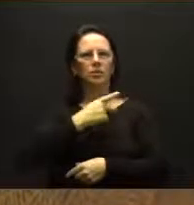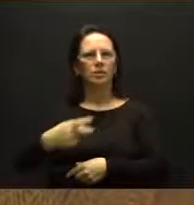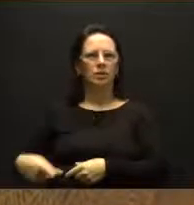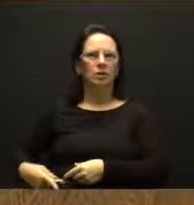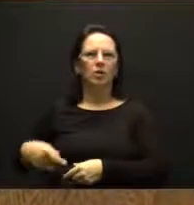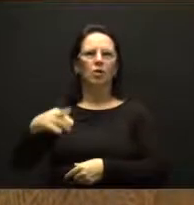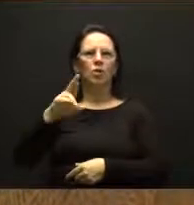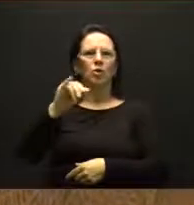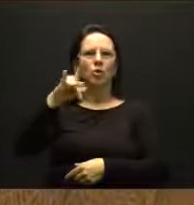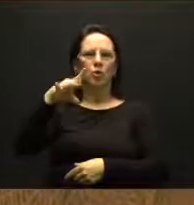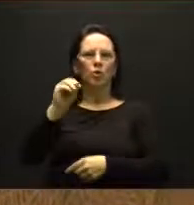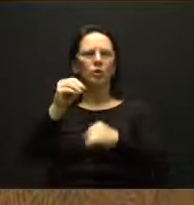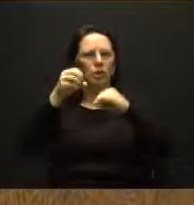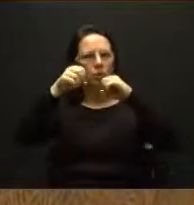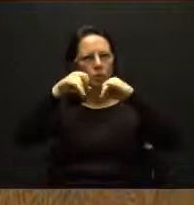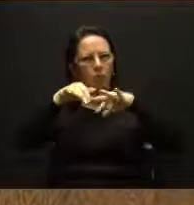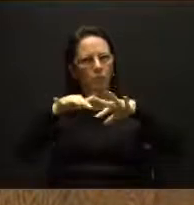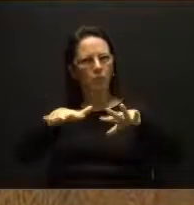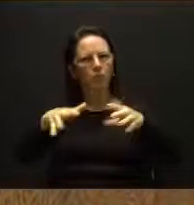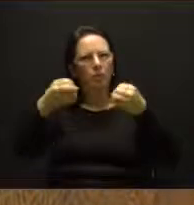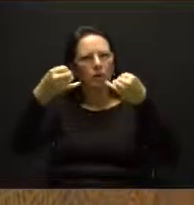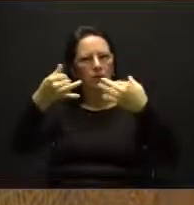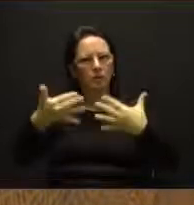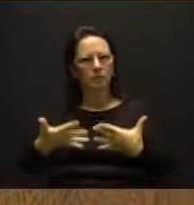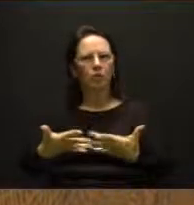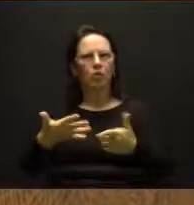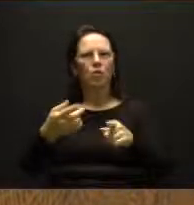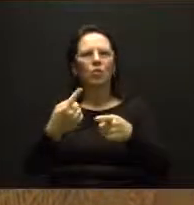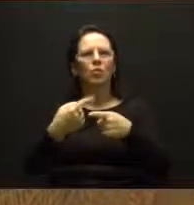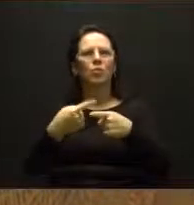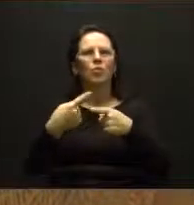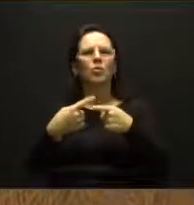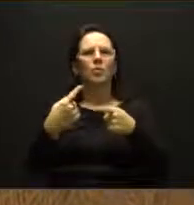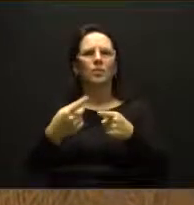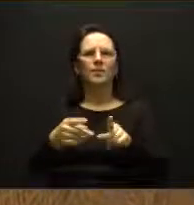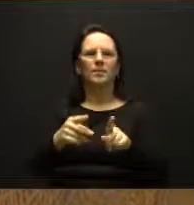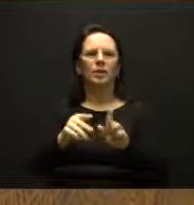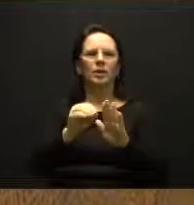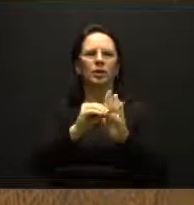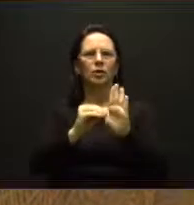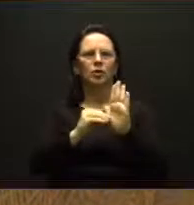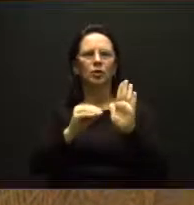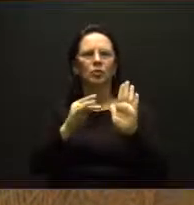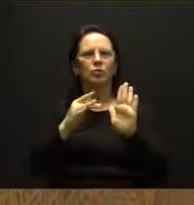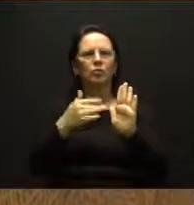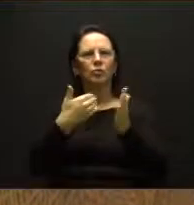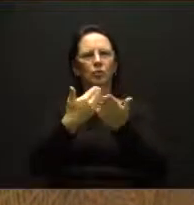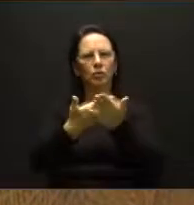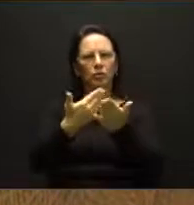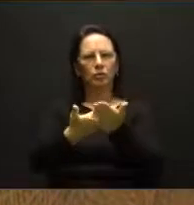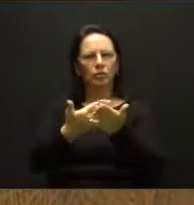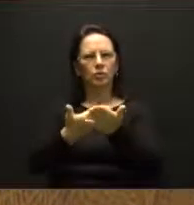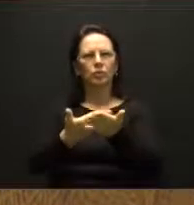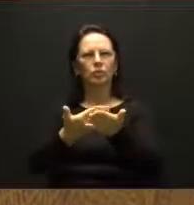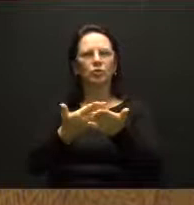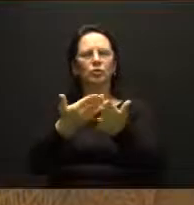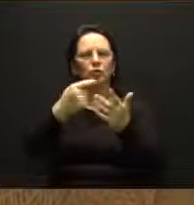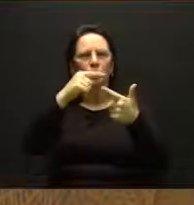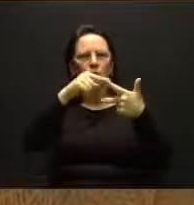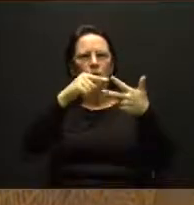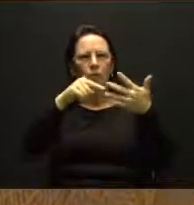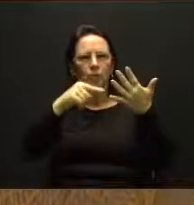da comissão explanou sobre as questões jurídicas que regem a matéria objeto de estudos dos presentes trabalhos